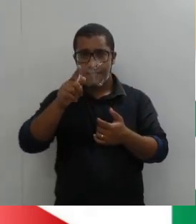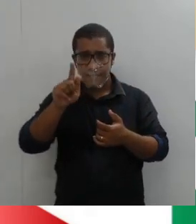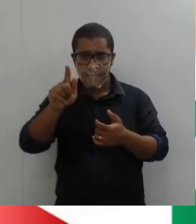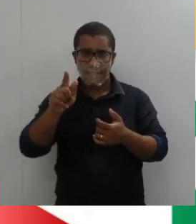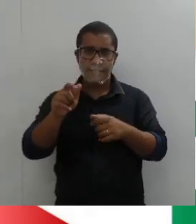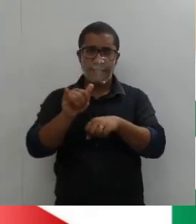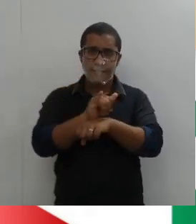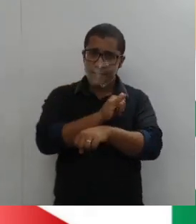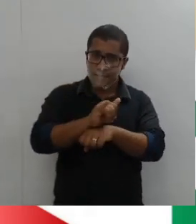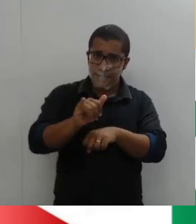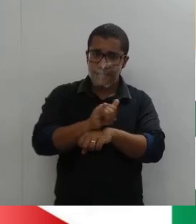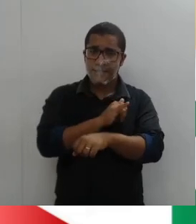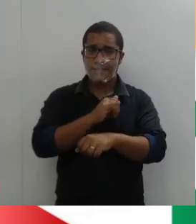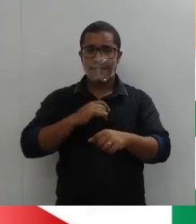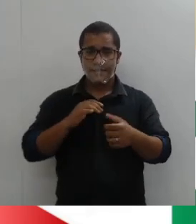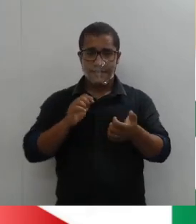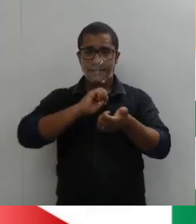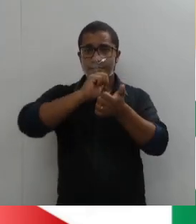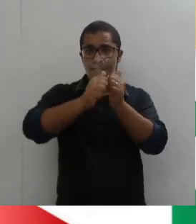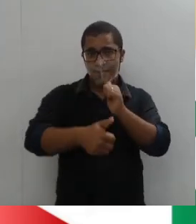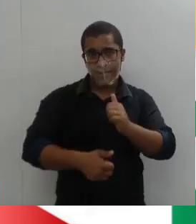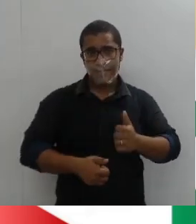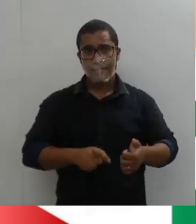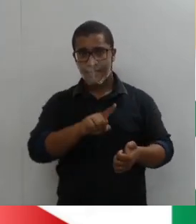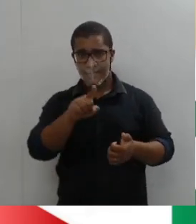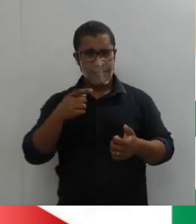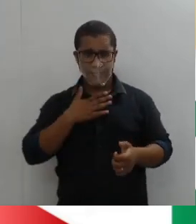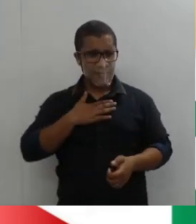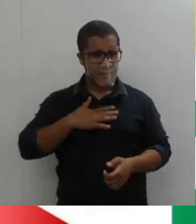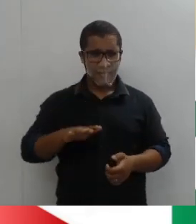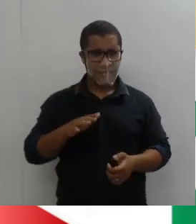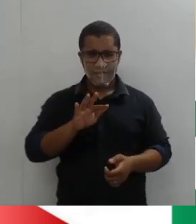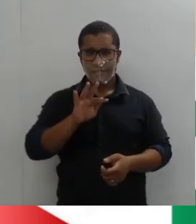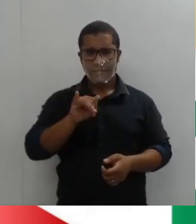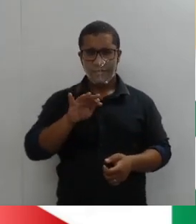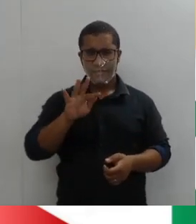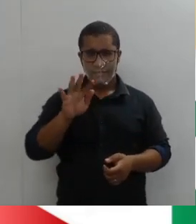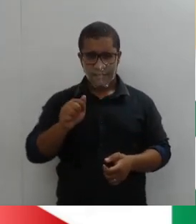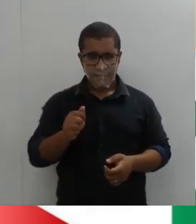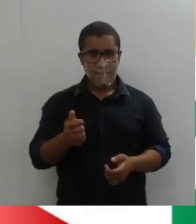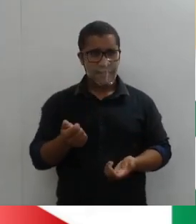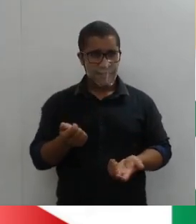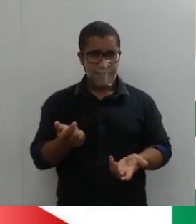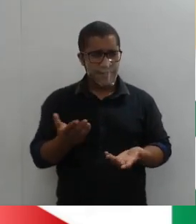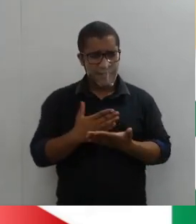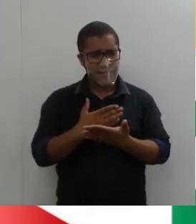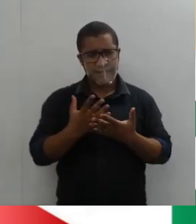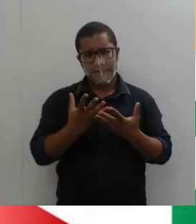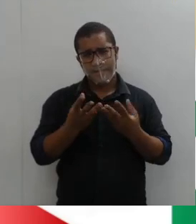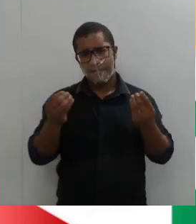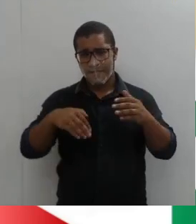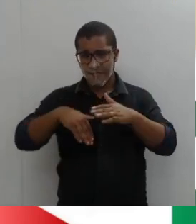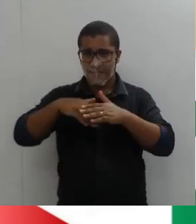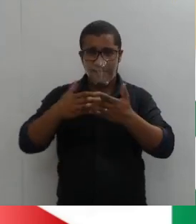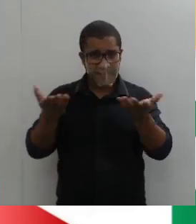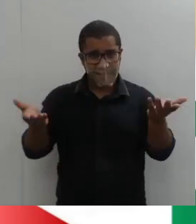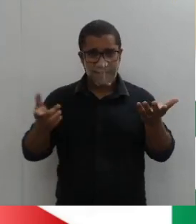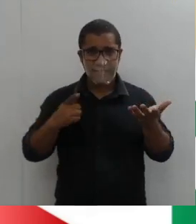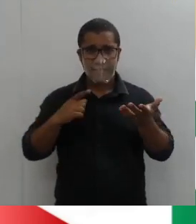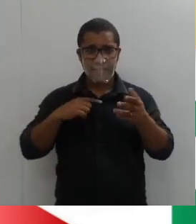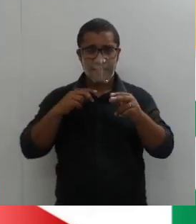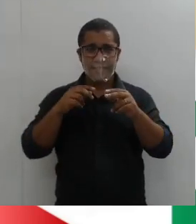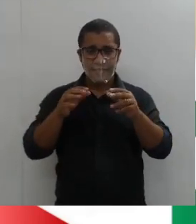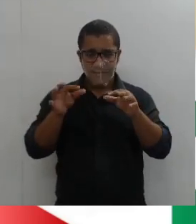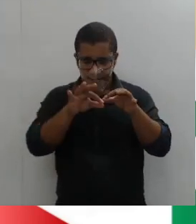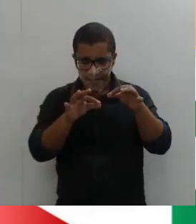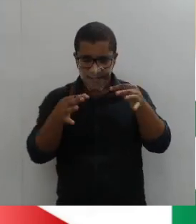estratégia, esportes. Quem aqui que joga videogame não gosta de jogar um FIFA, né? E por aí também tem outros.